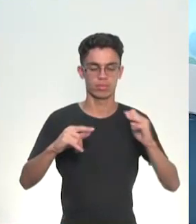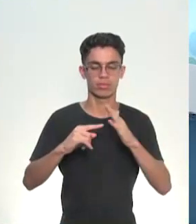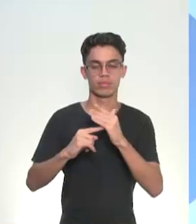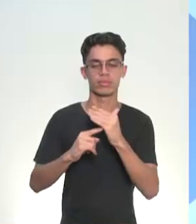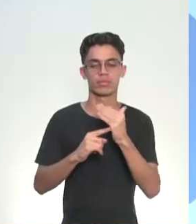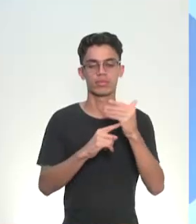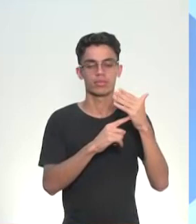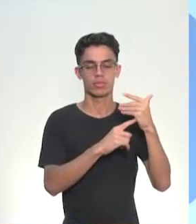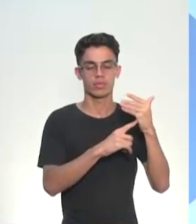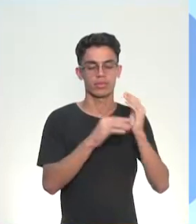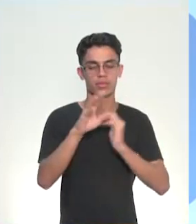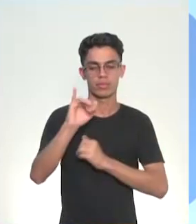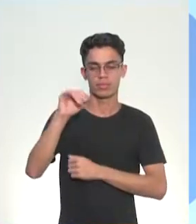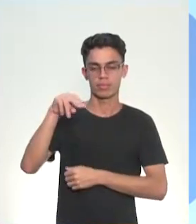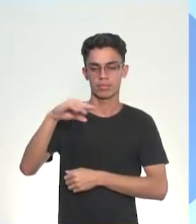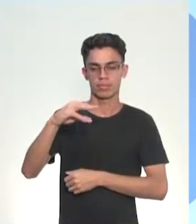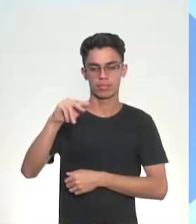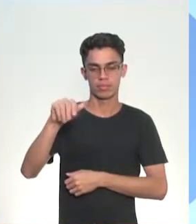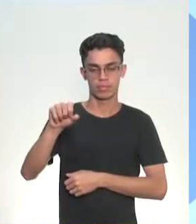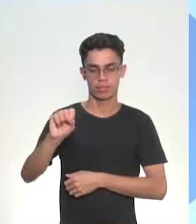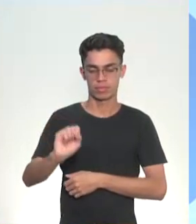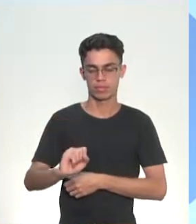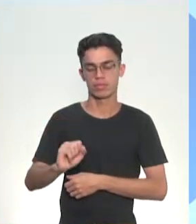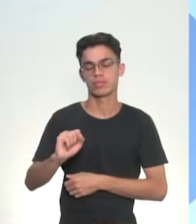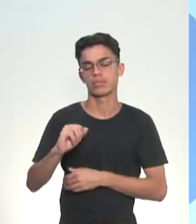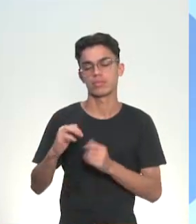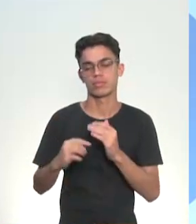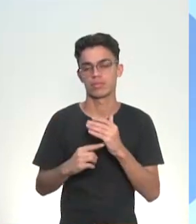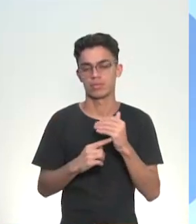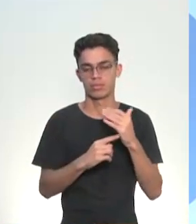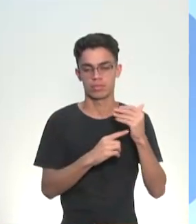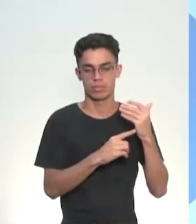tecnológico. Né? Exatamente, os incas detinham tecnologias aí